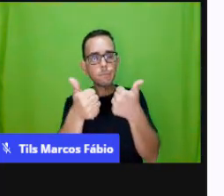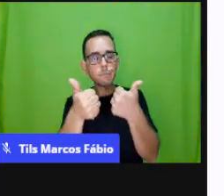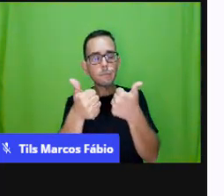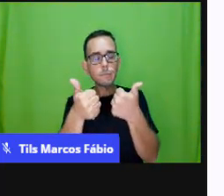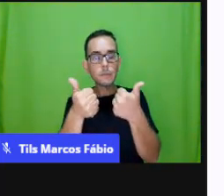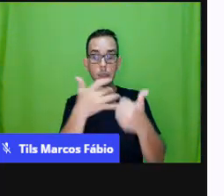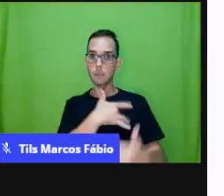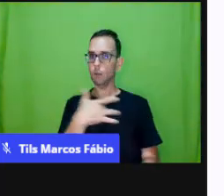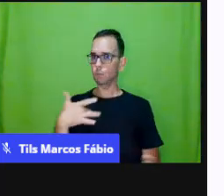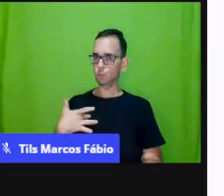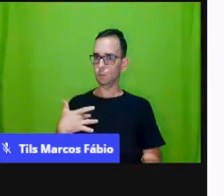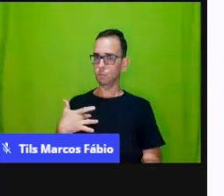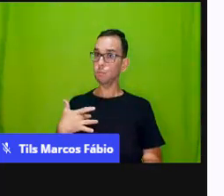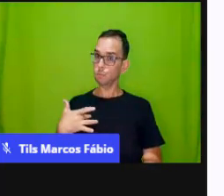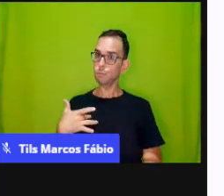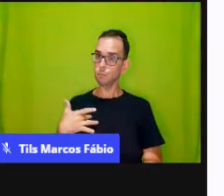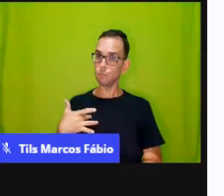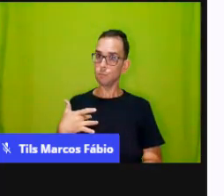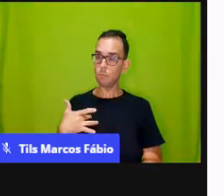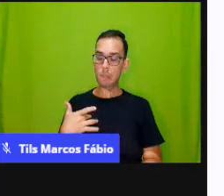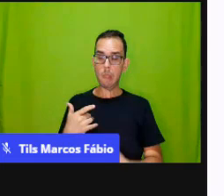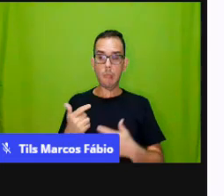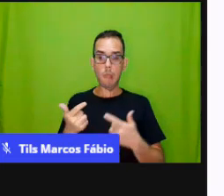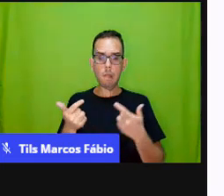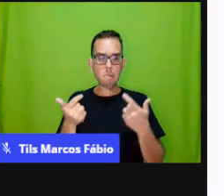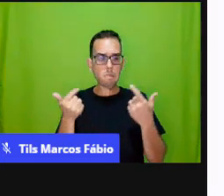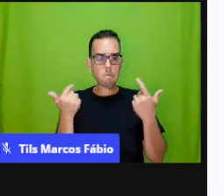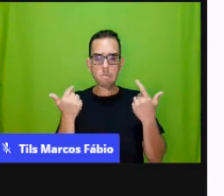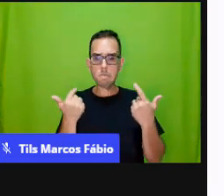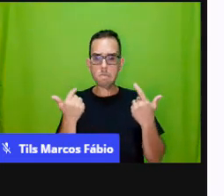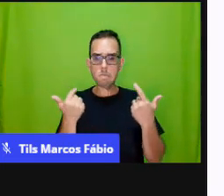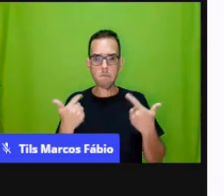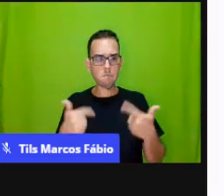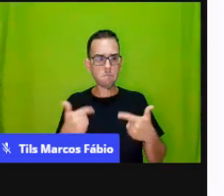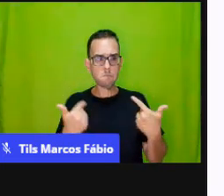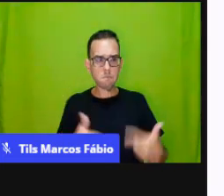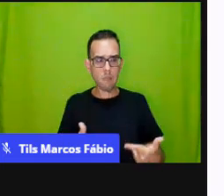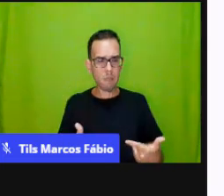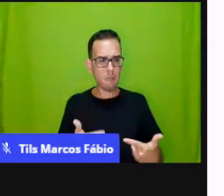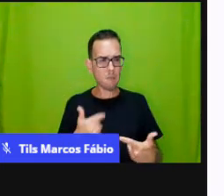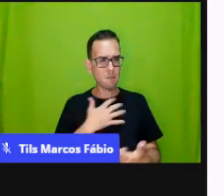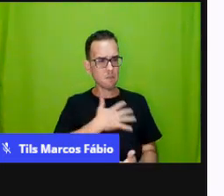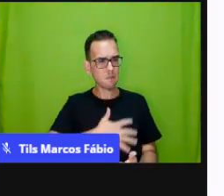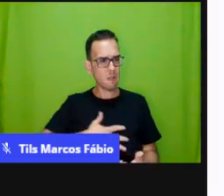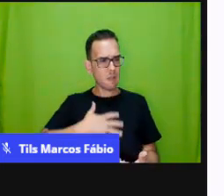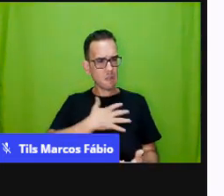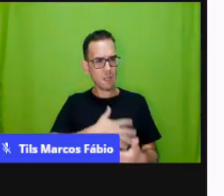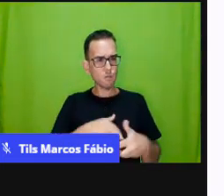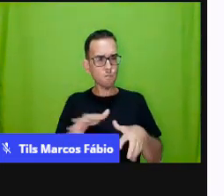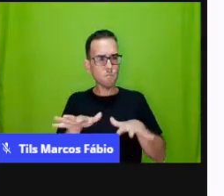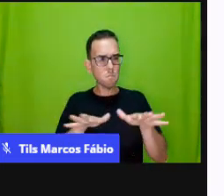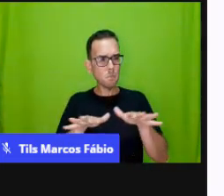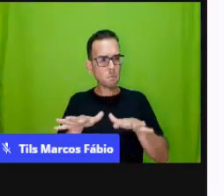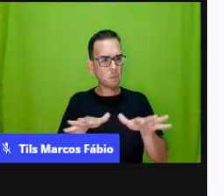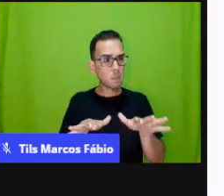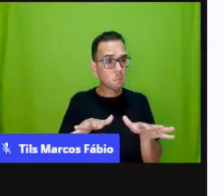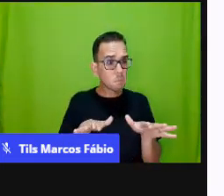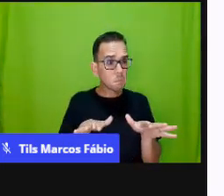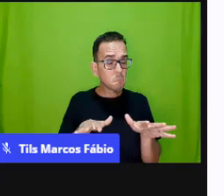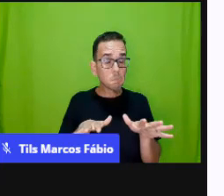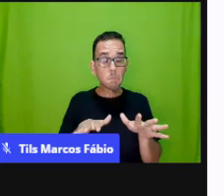saúde, ela não vai ter suas necessidades satisfeitas de movimentação, de